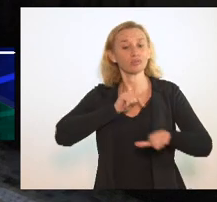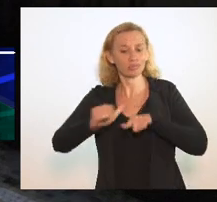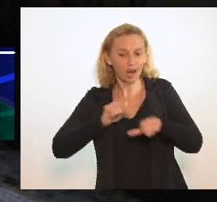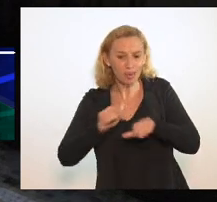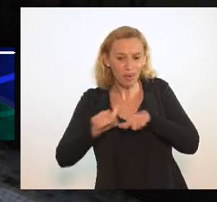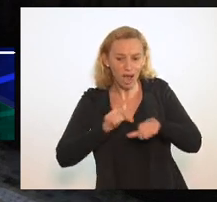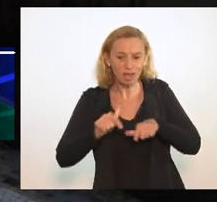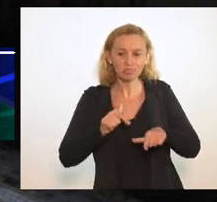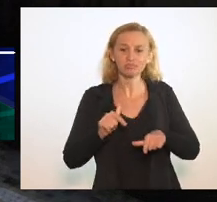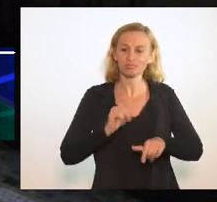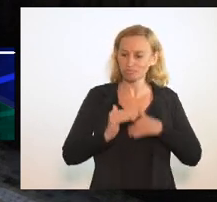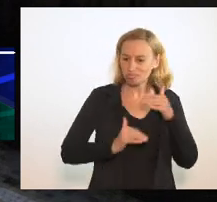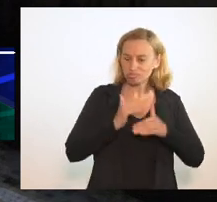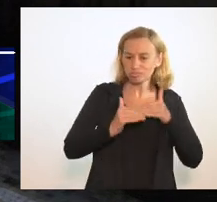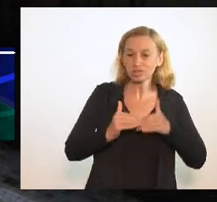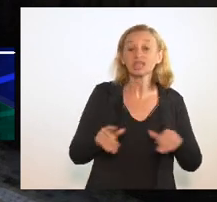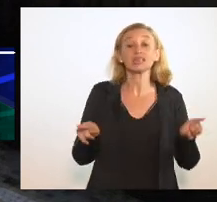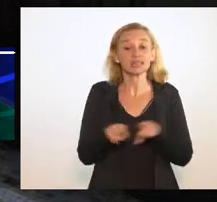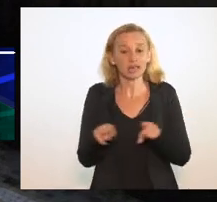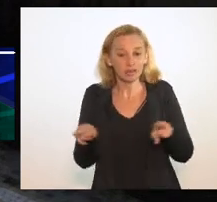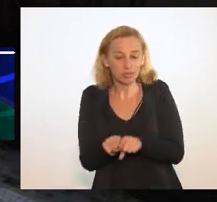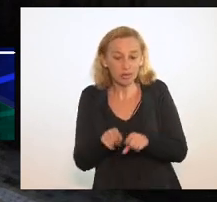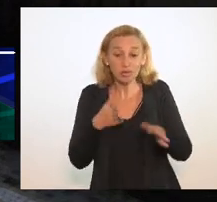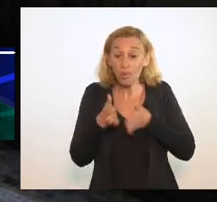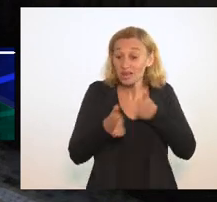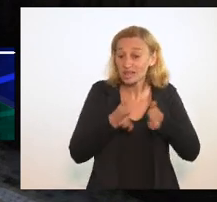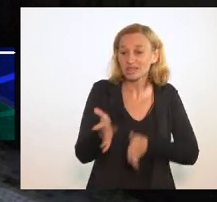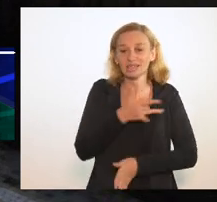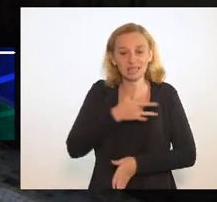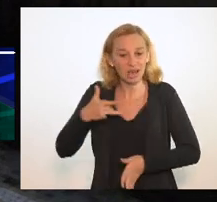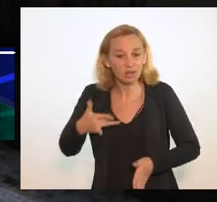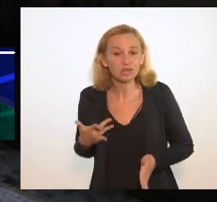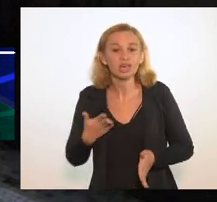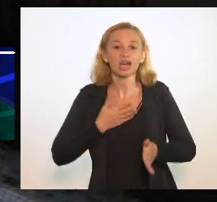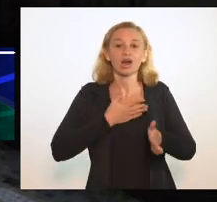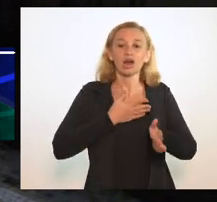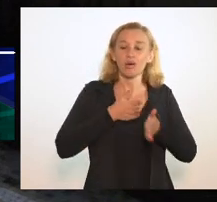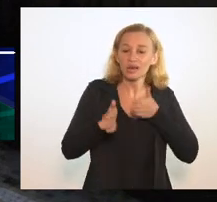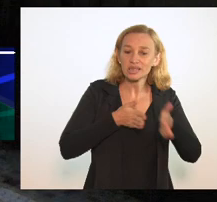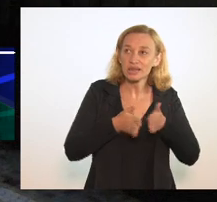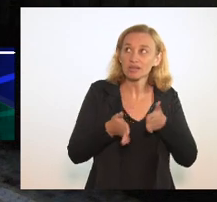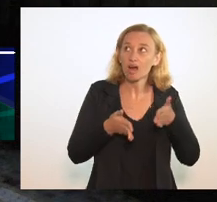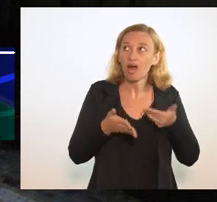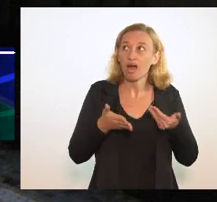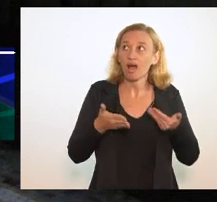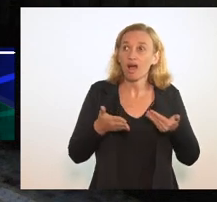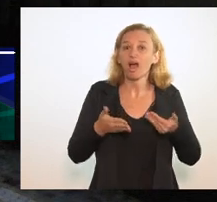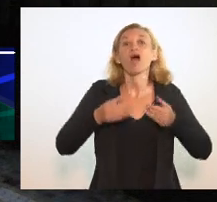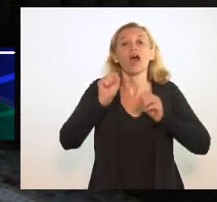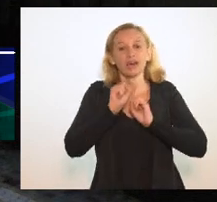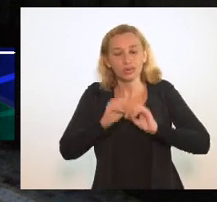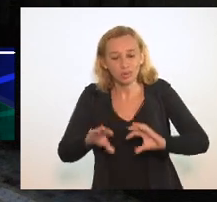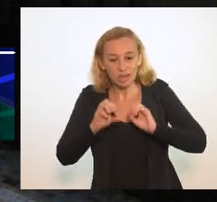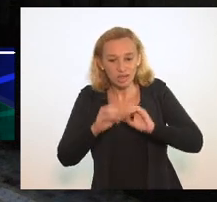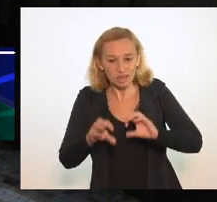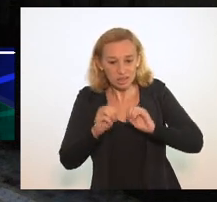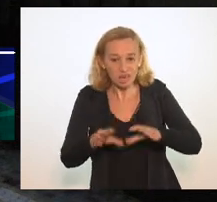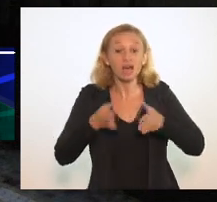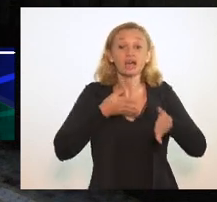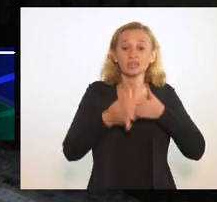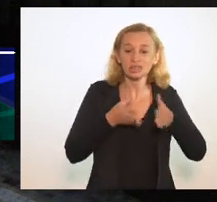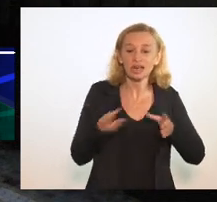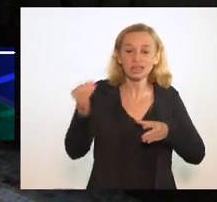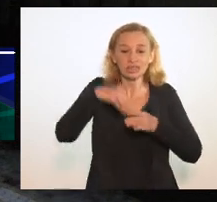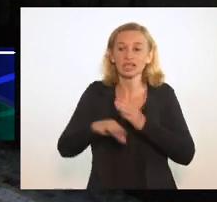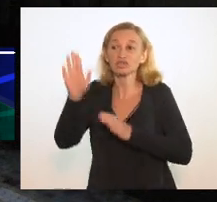processo profissional, com relação ao acesso à saúde, ao acesso à educação, ao acesso dentro